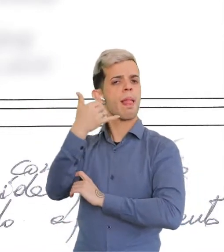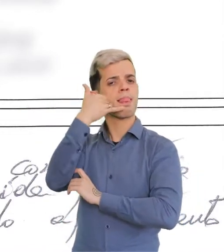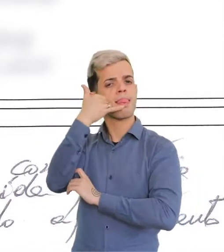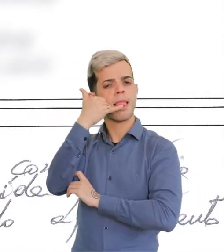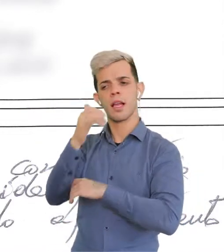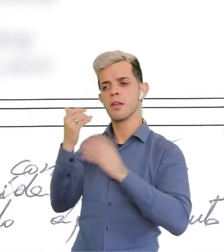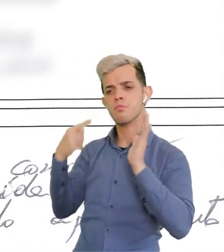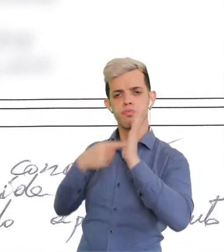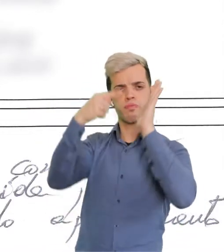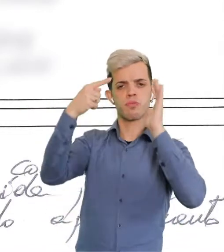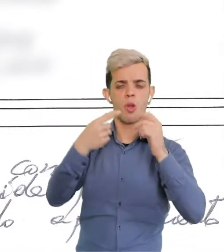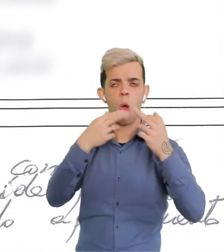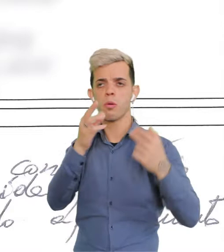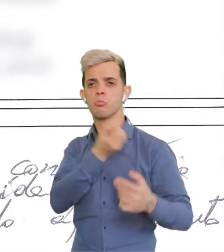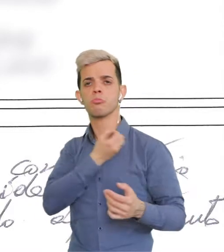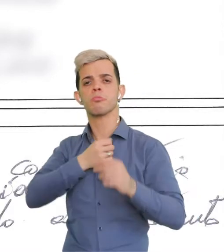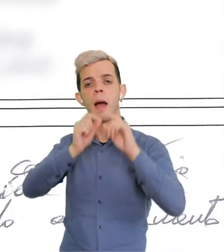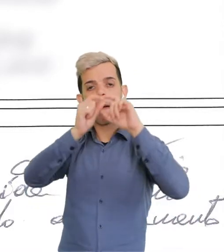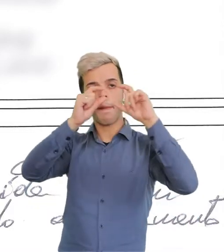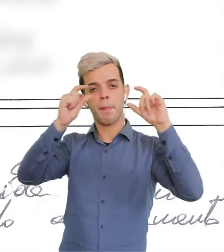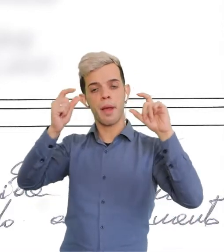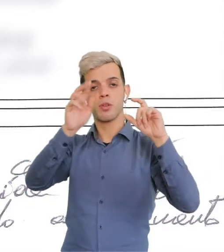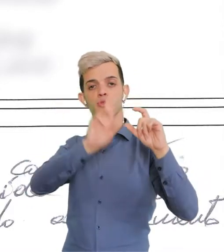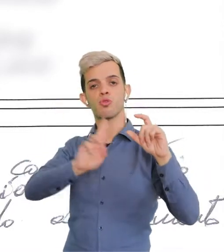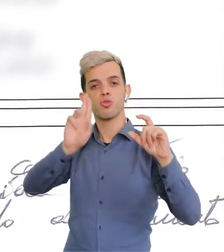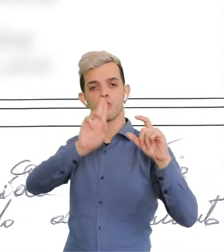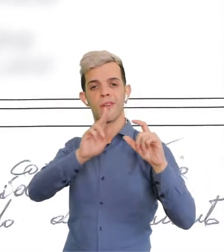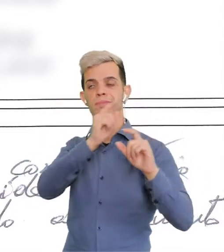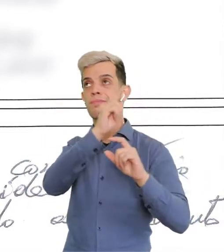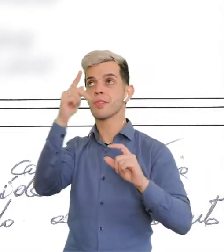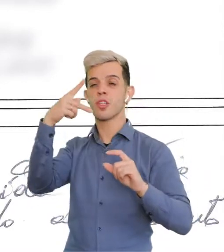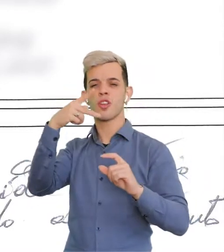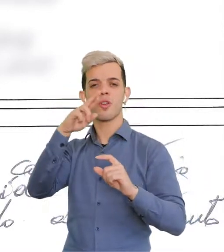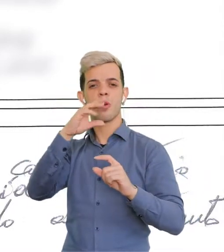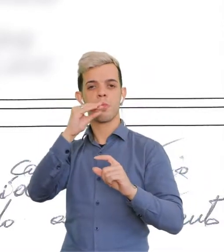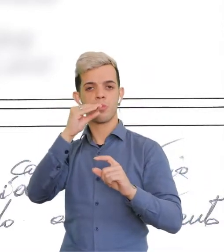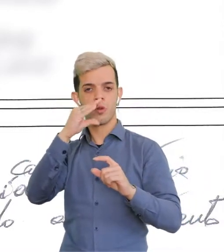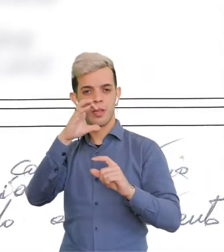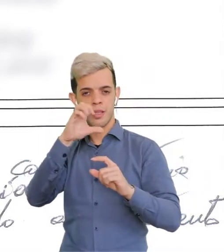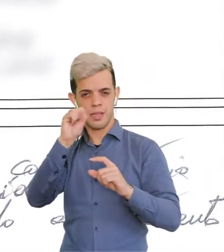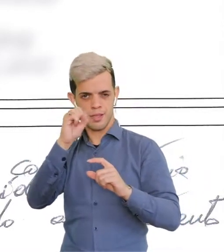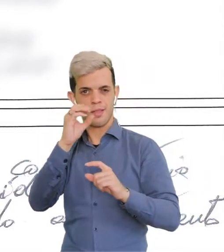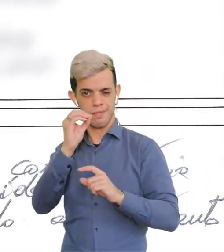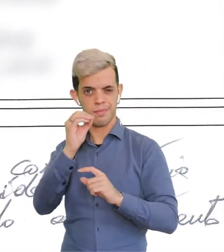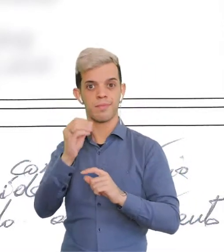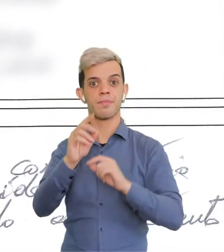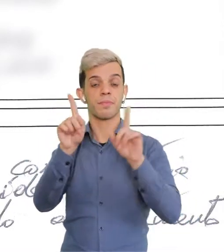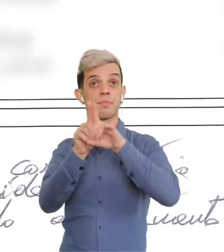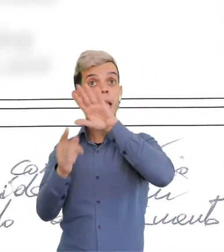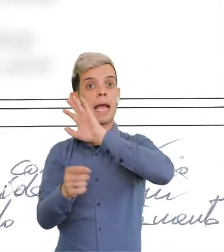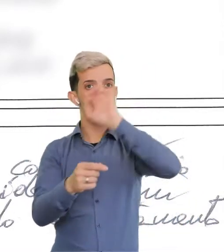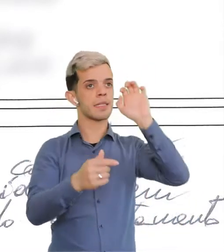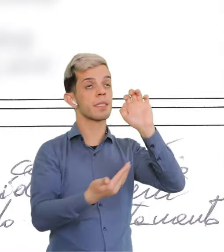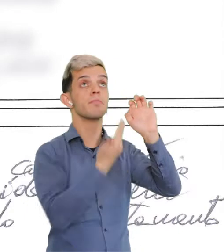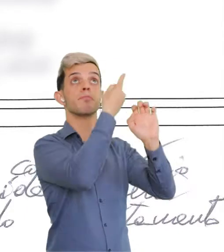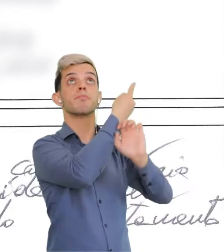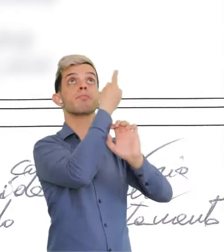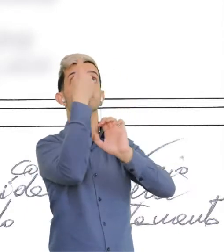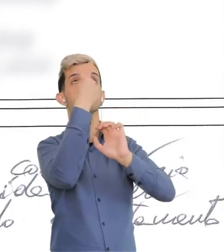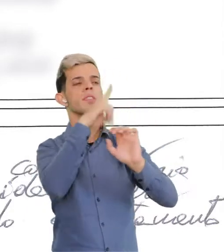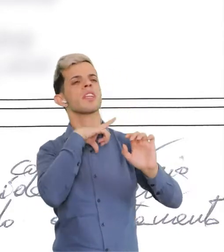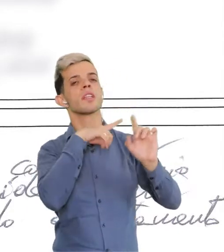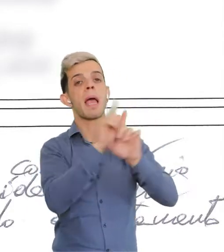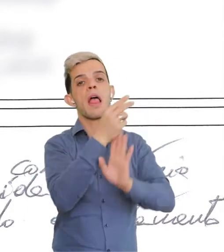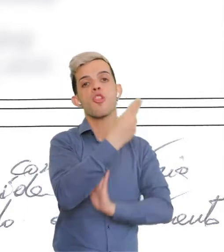processo maior, vai ter ali o número desse processo que gerou o auto. No campo esquerdo, ali em cima,